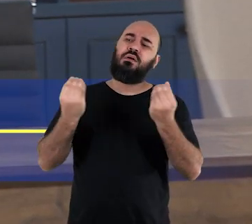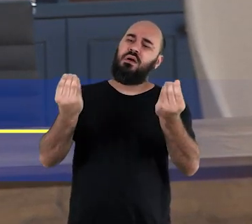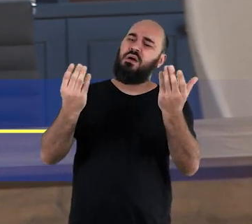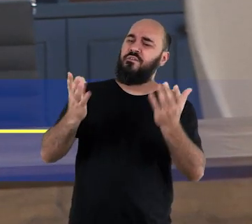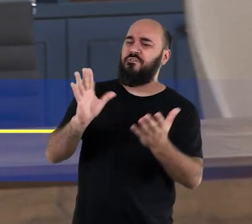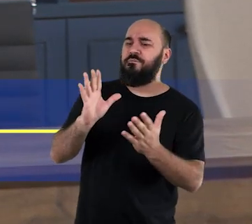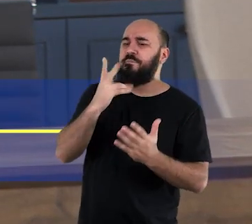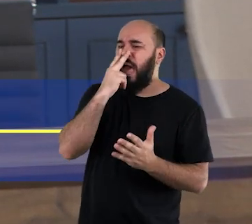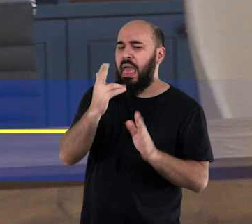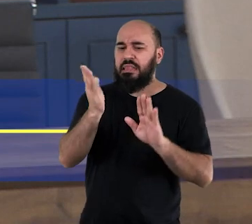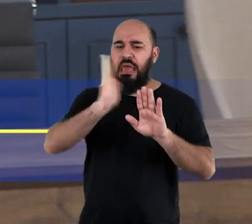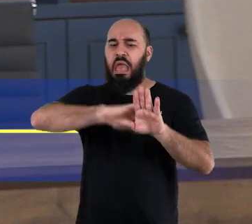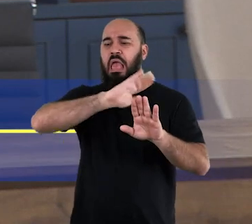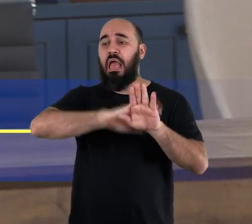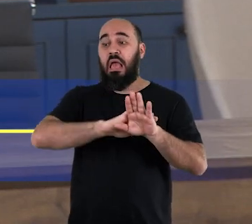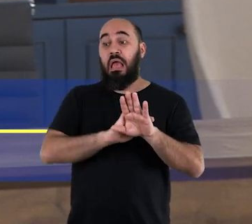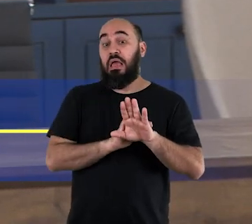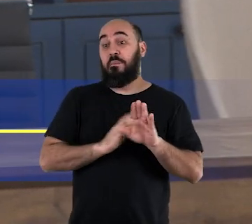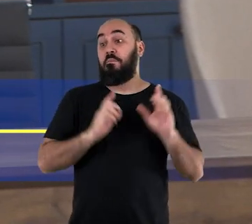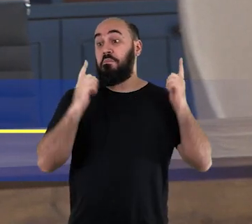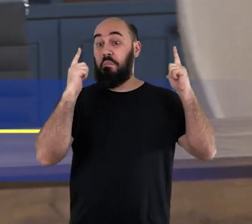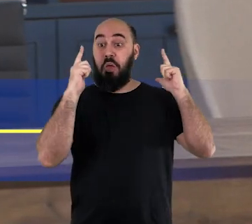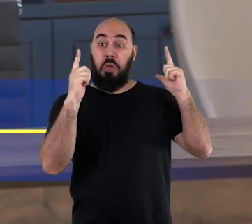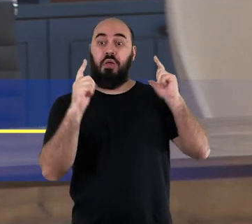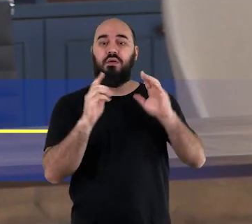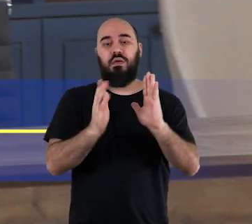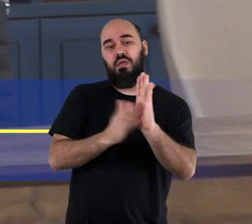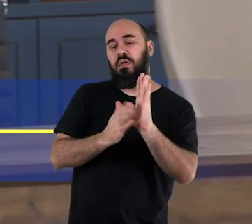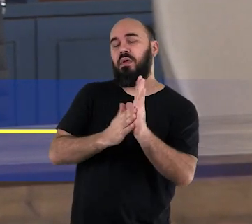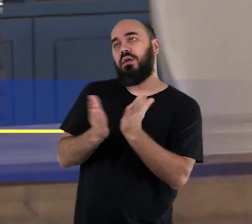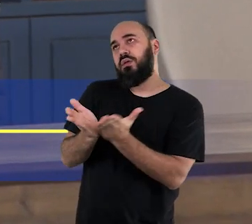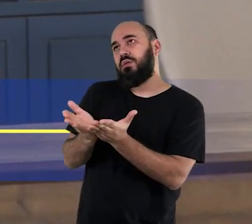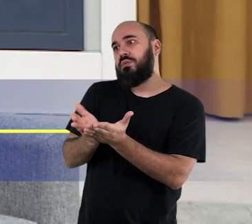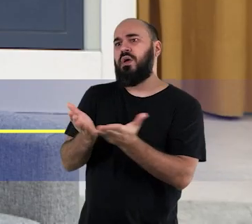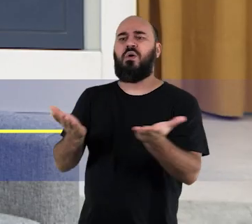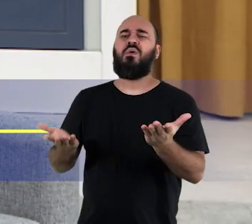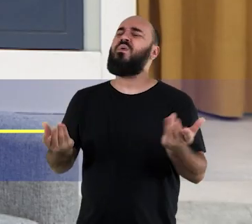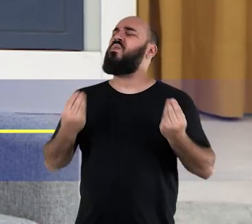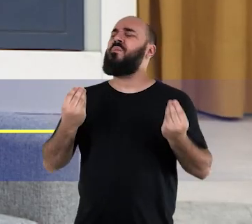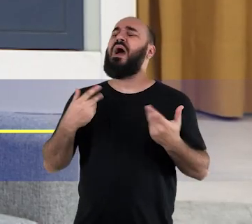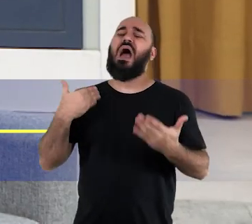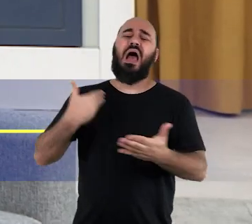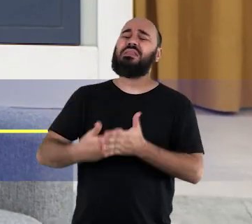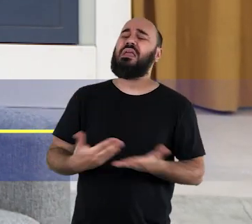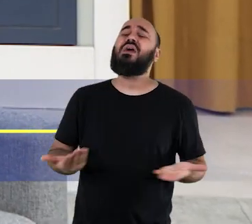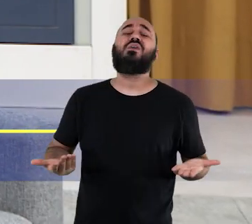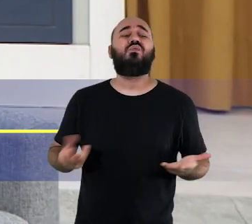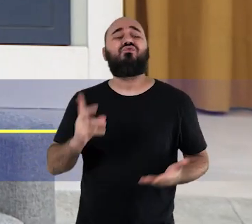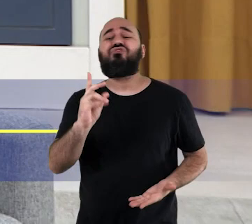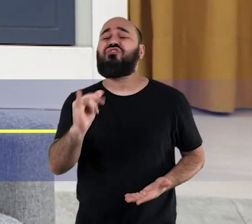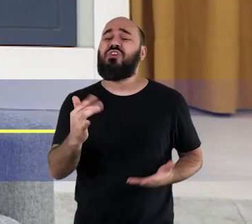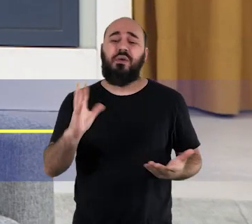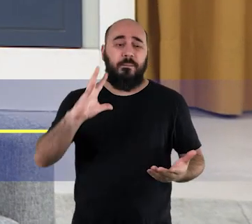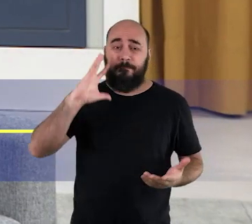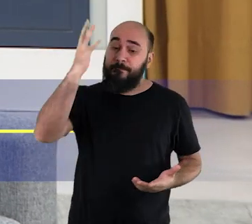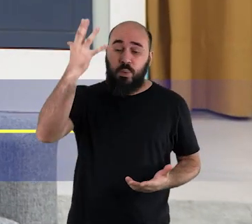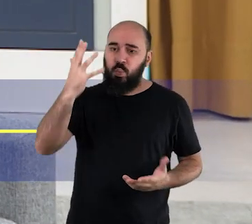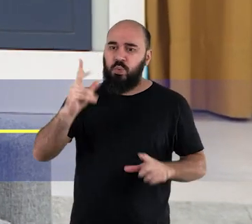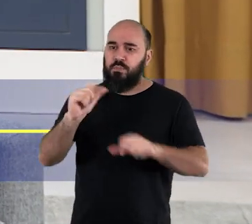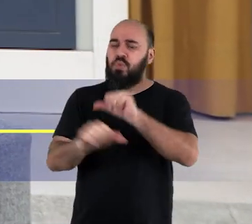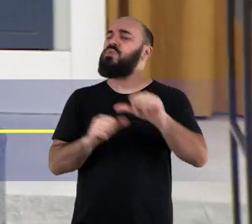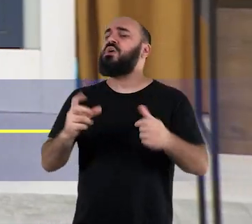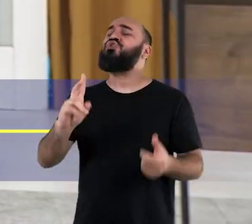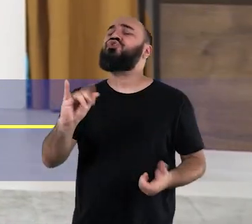e condescendente com o mundo e com o pecado? Até quando? Não é verdade que estamos vivendo num tempo